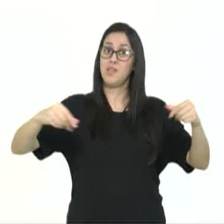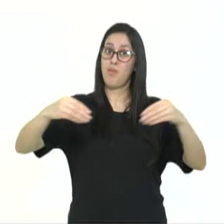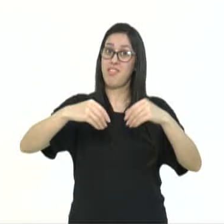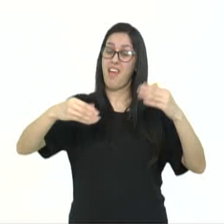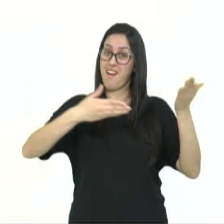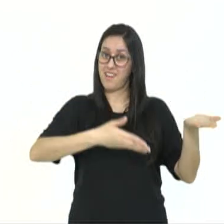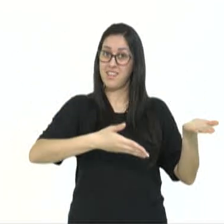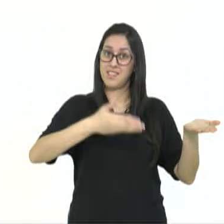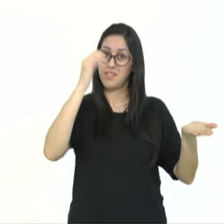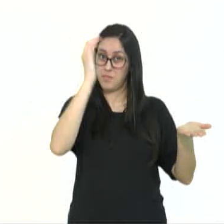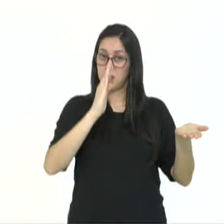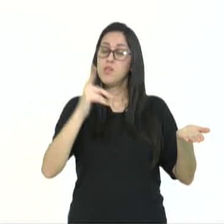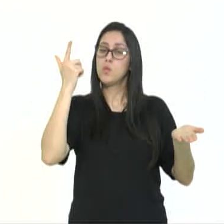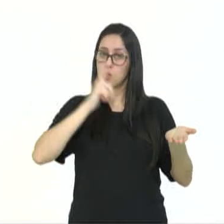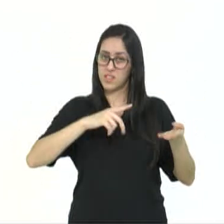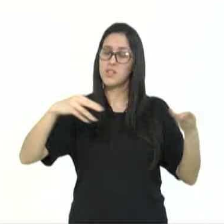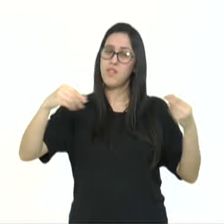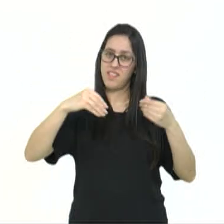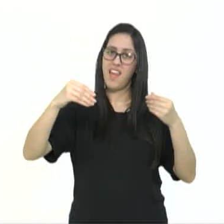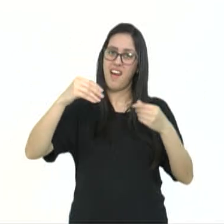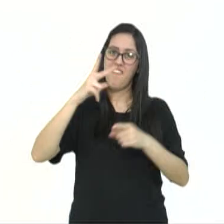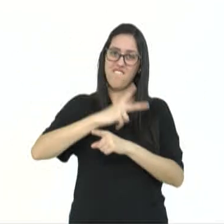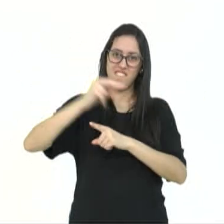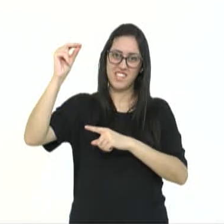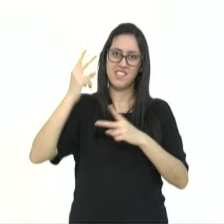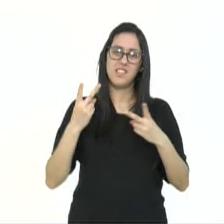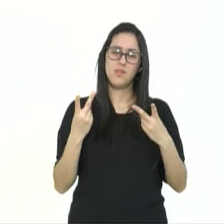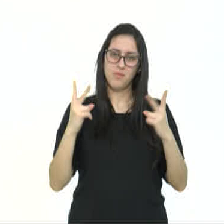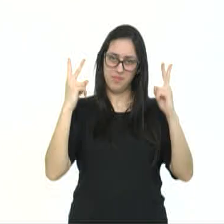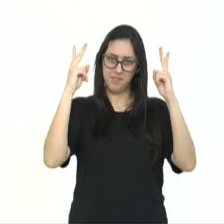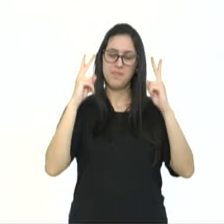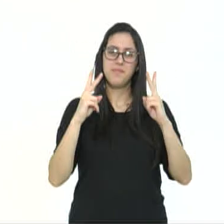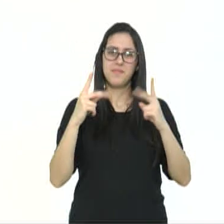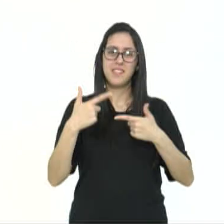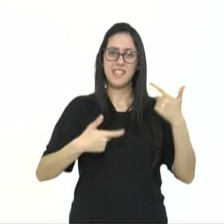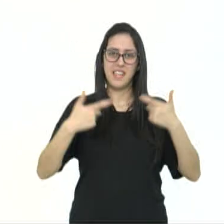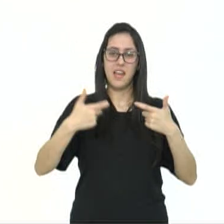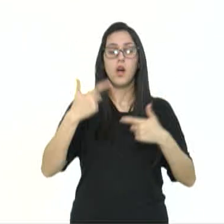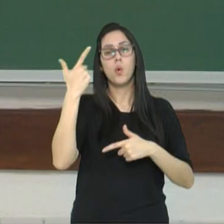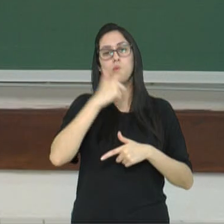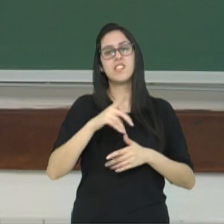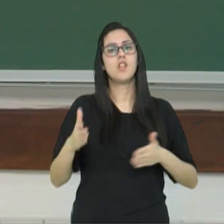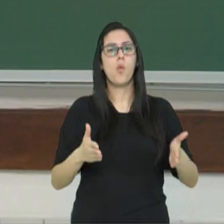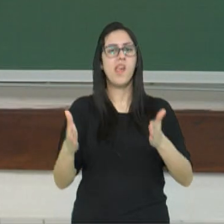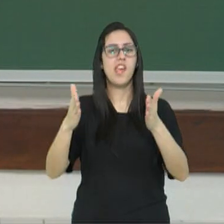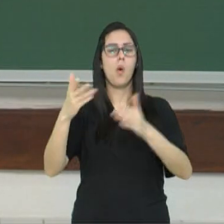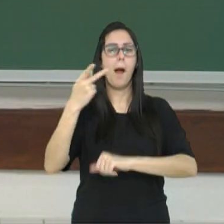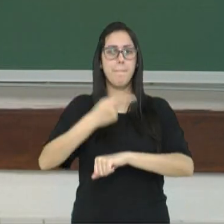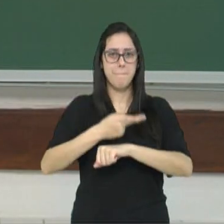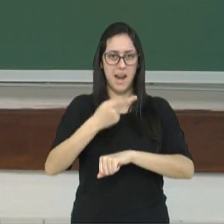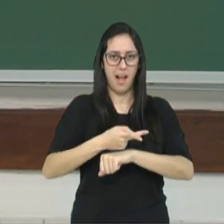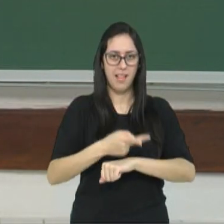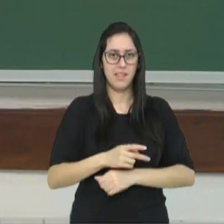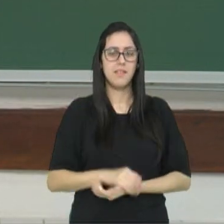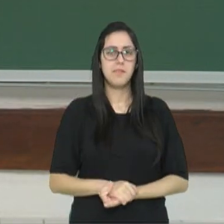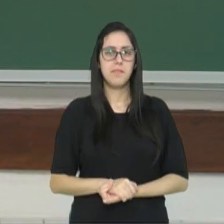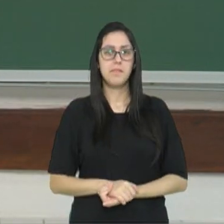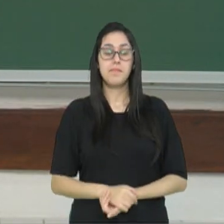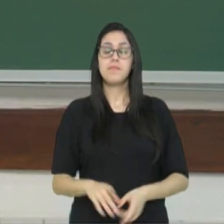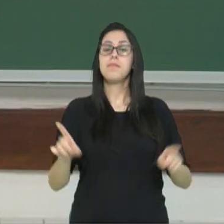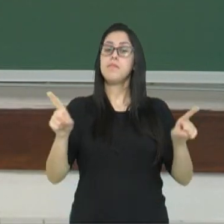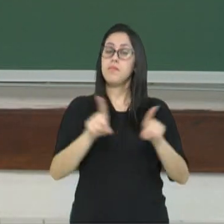guerra, ganhamos territórios, garantimos a navegação sobre o Rio da Prata e garantimos a